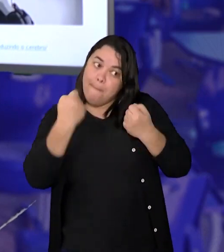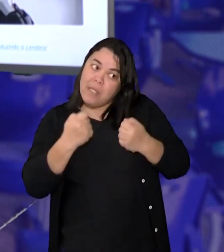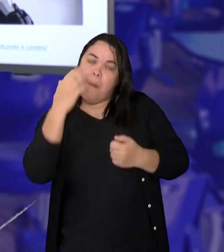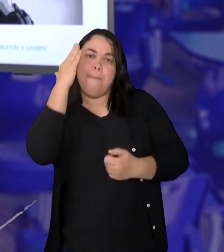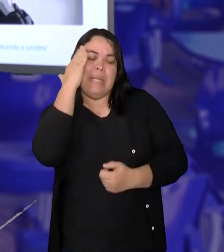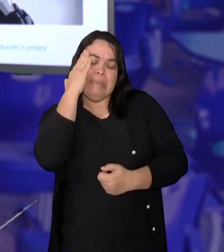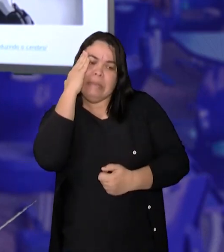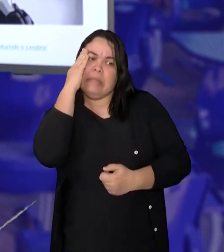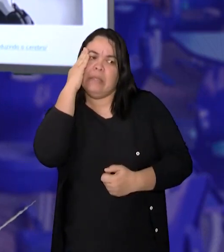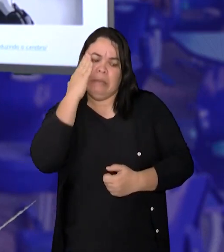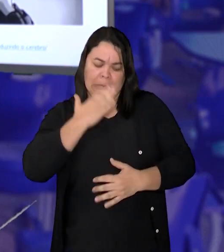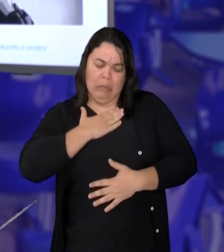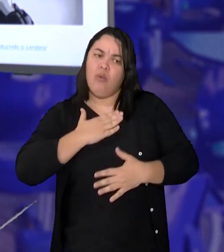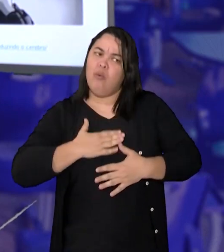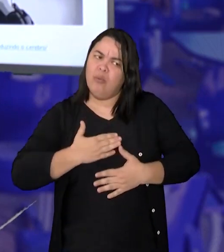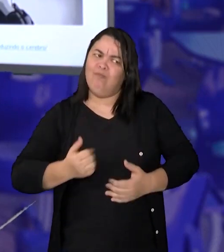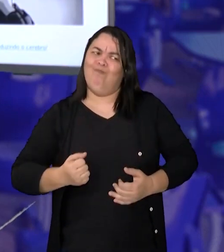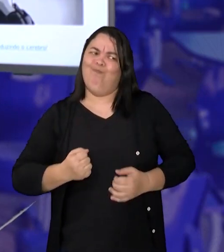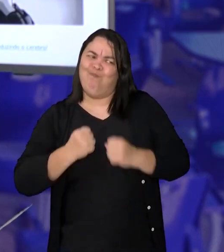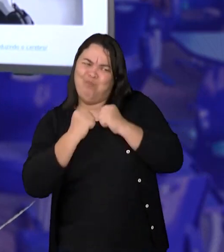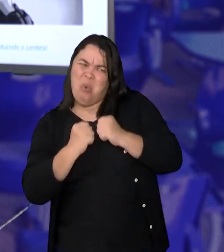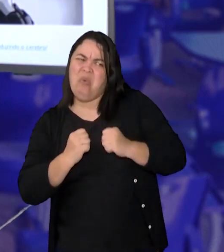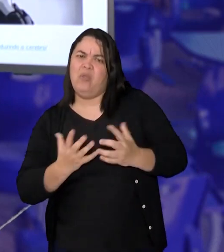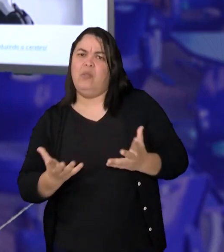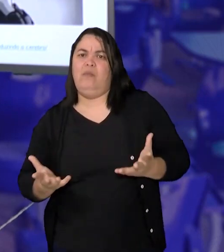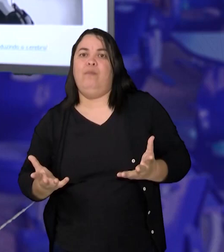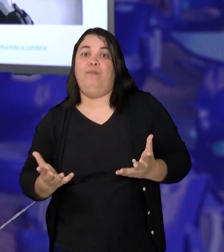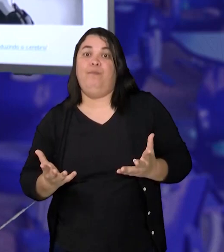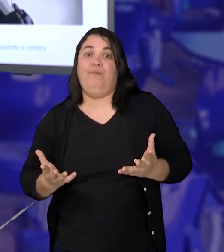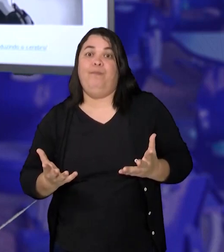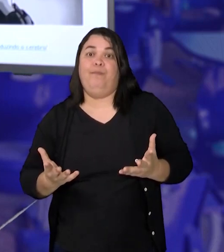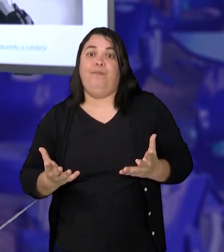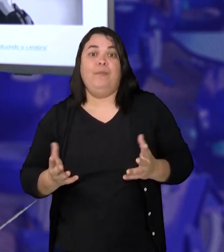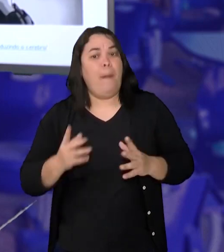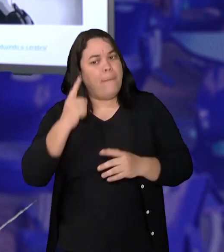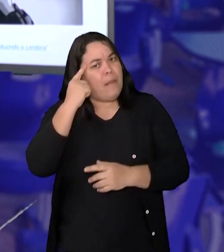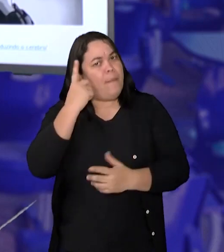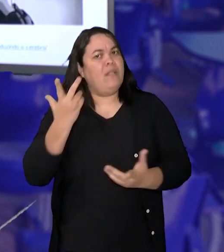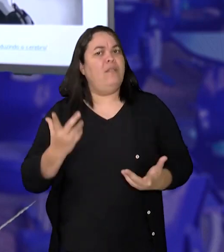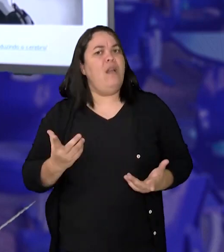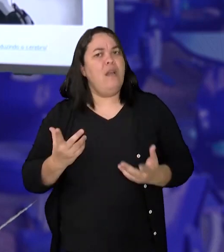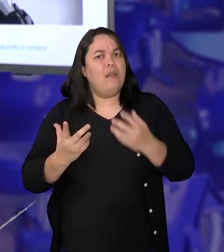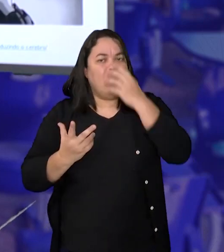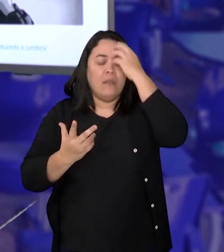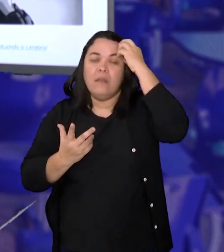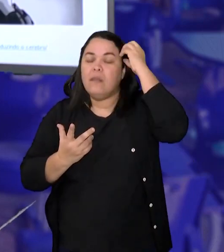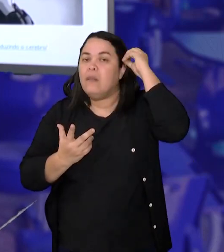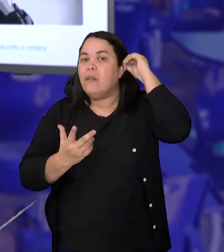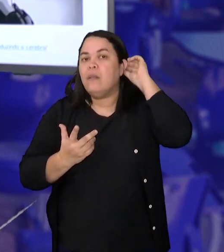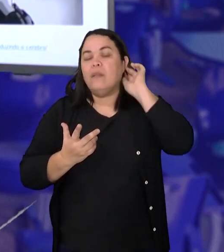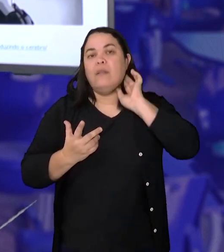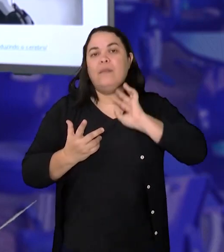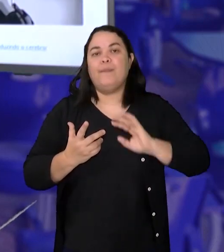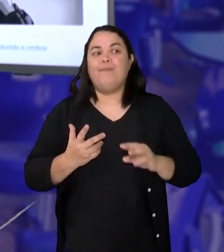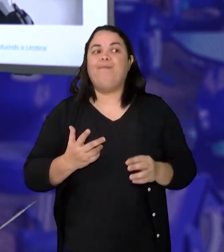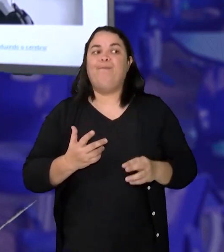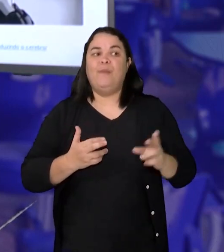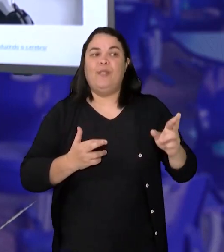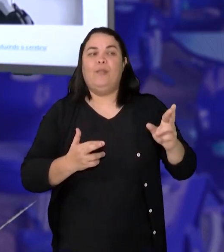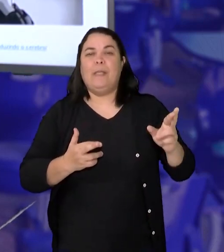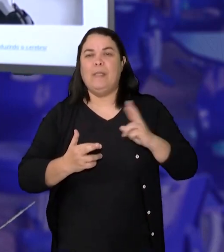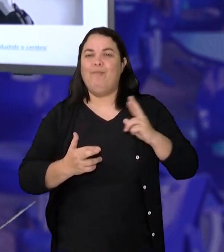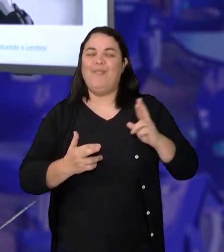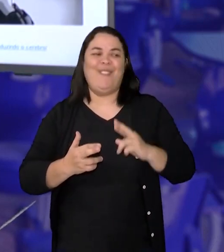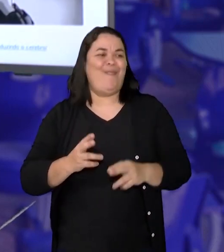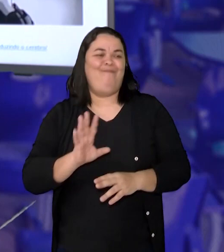mim? Meu corpo está preparado para isso? Tem tantas coisas que você tem que pensar e se você for olhar, a maioria das respostas sempre